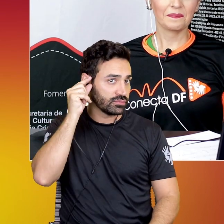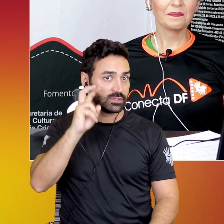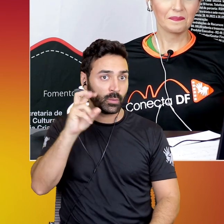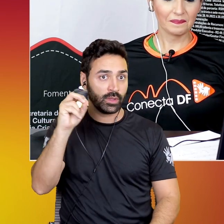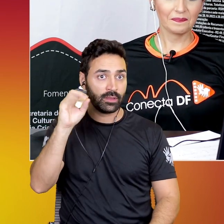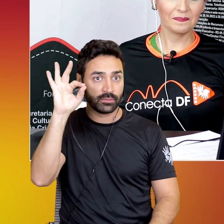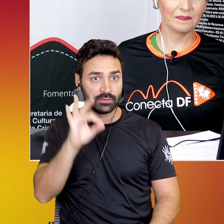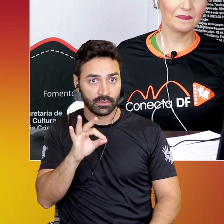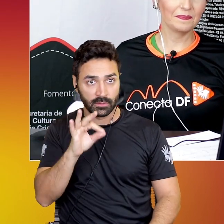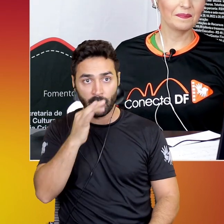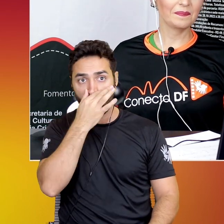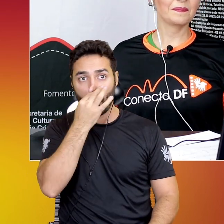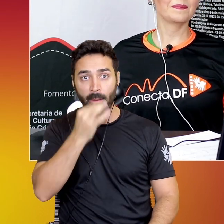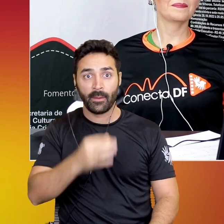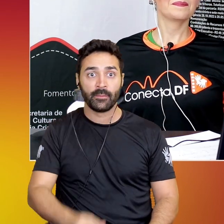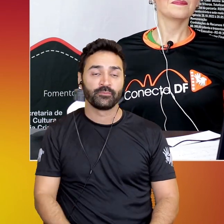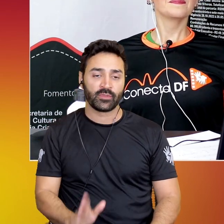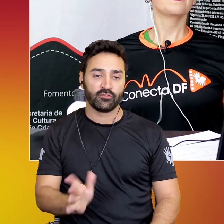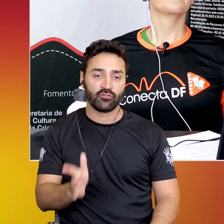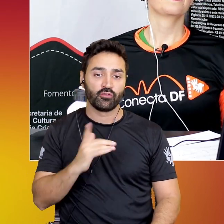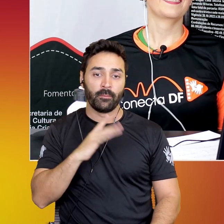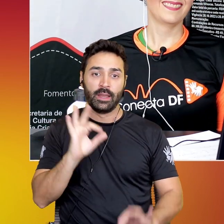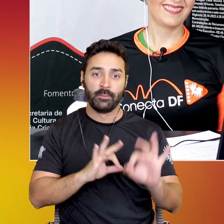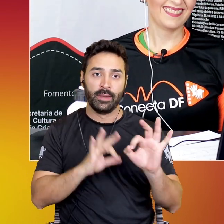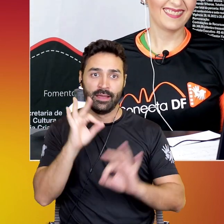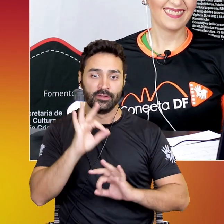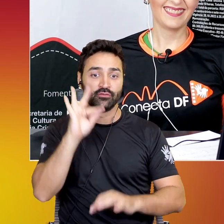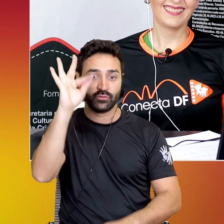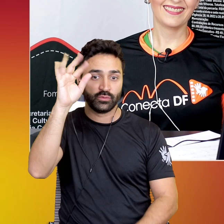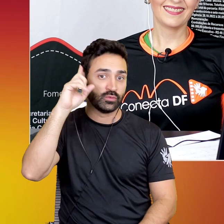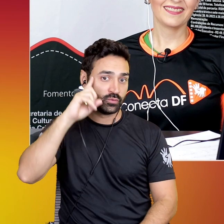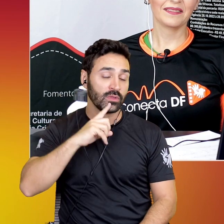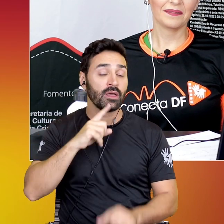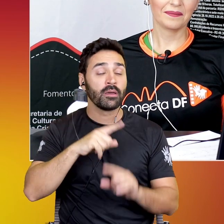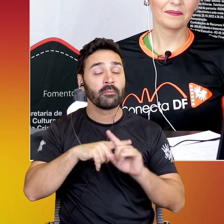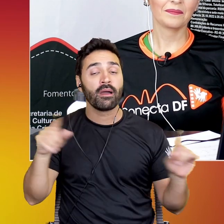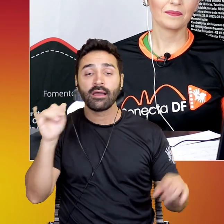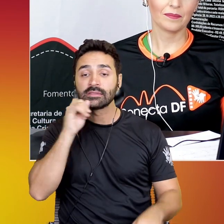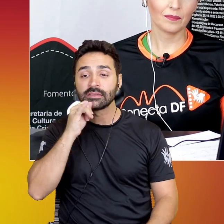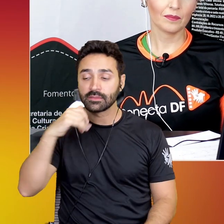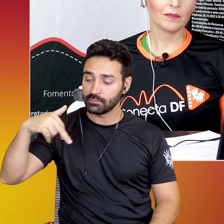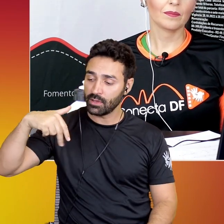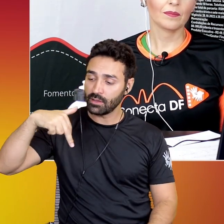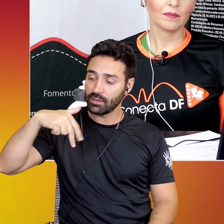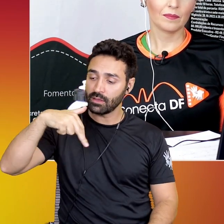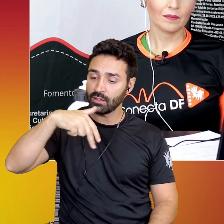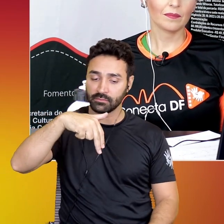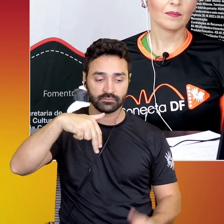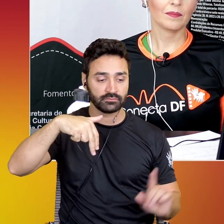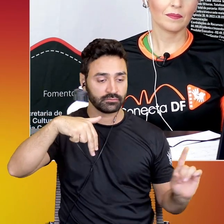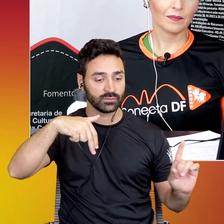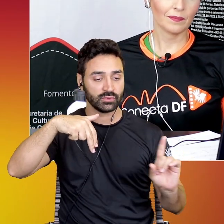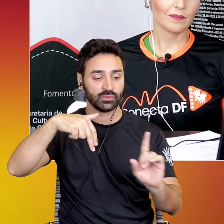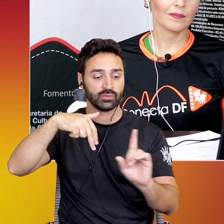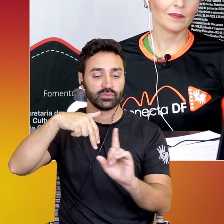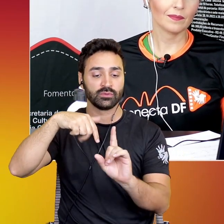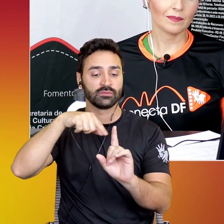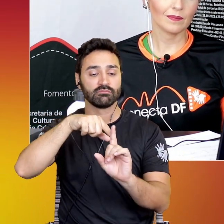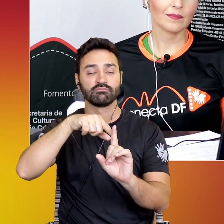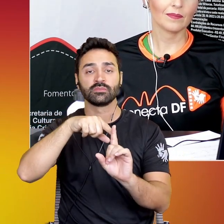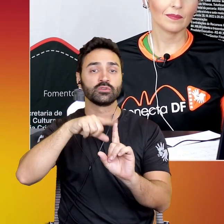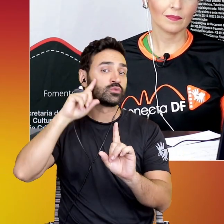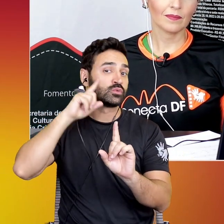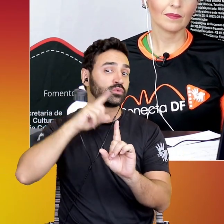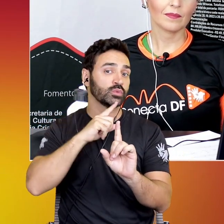apenas. Uhum. Mas se ela vai andando e chega uma pessoa para falar com ela em Libras,